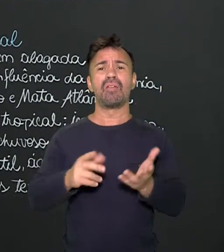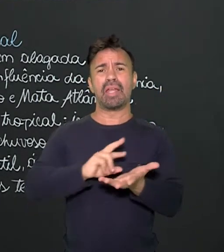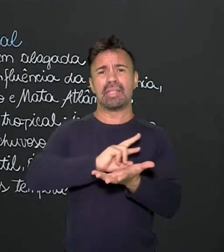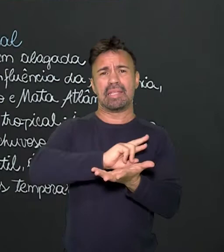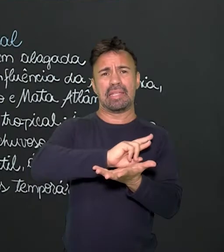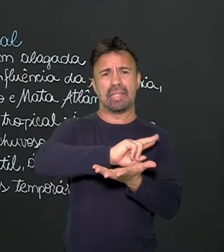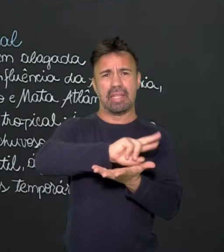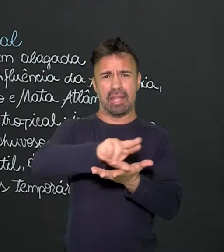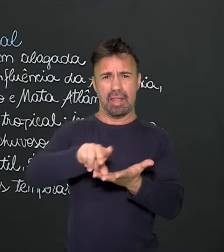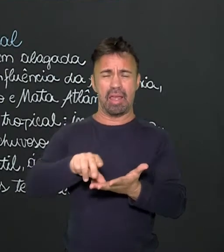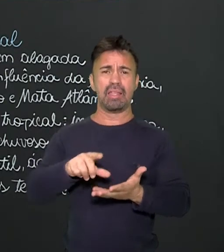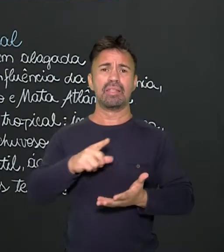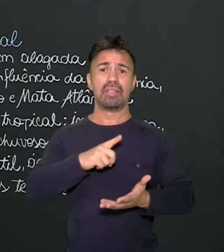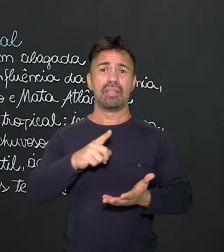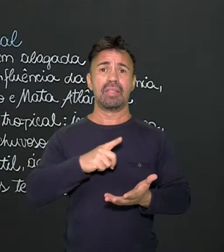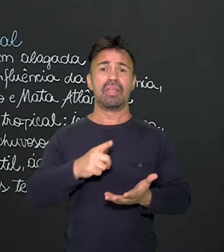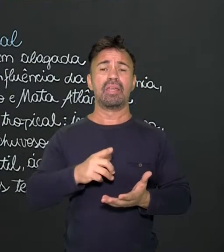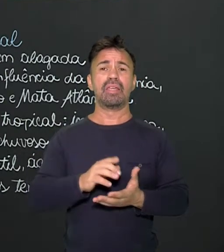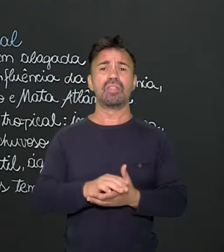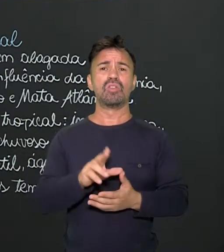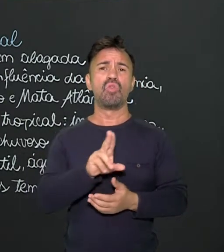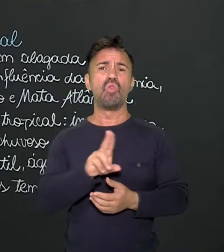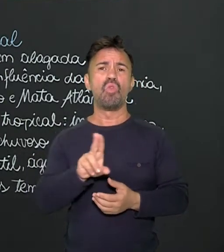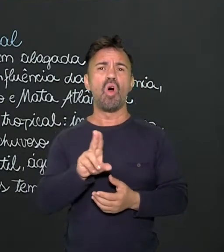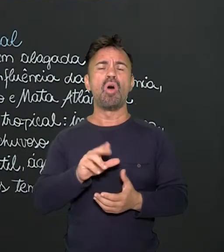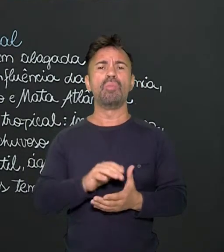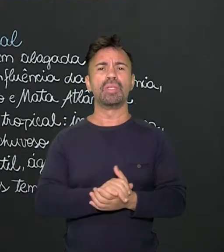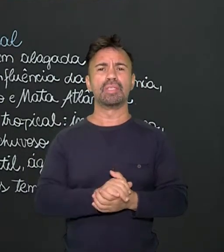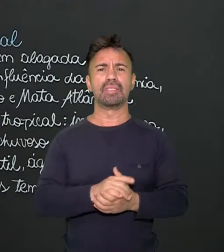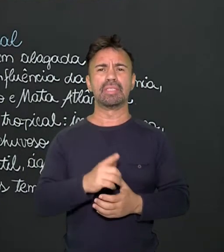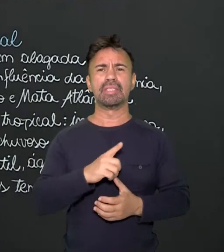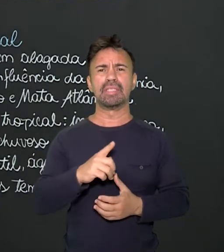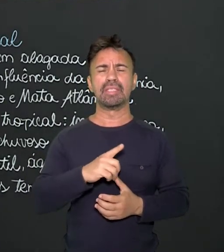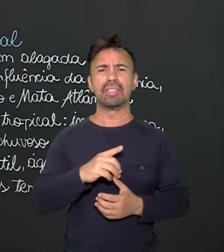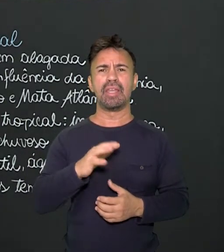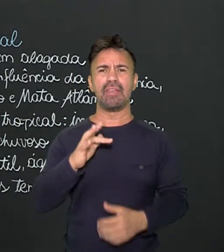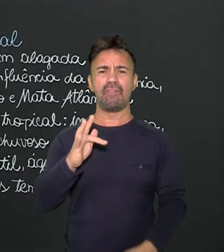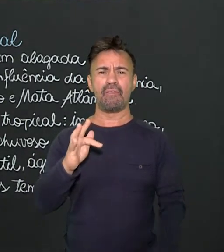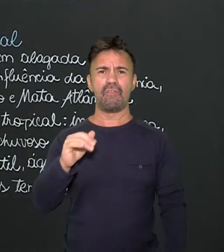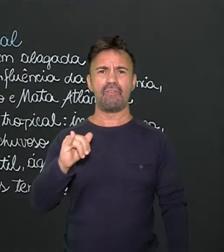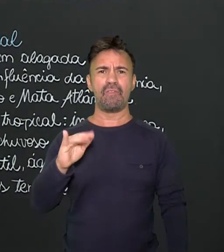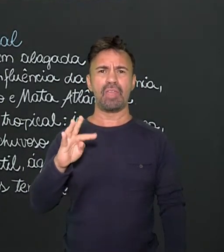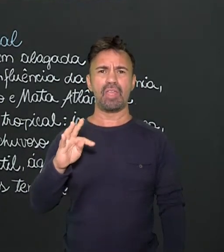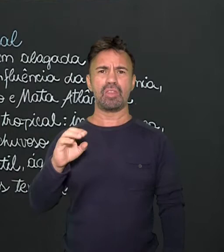vegetação dele ele é muito diversificado. A gente tem um nomezinho para isso, que tem